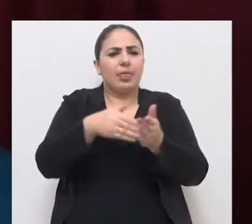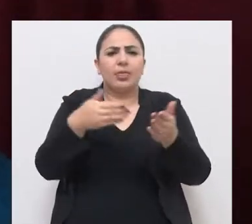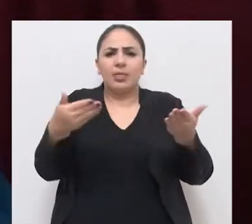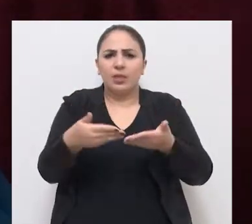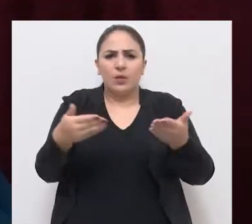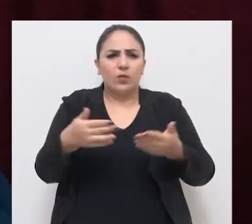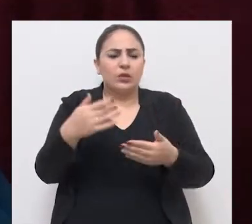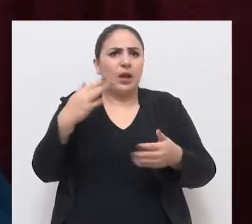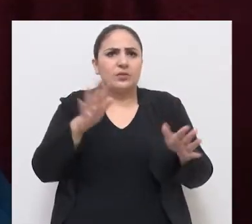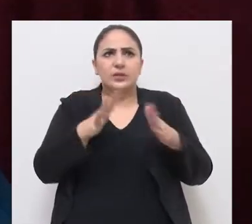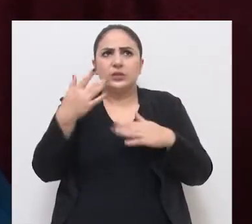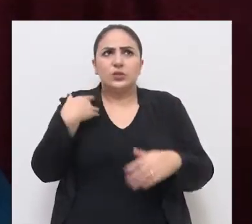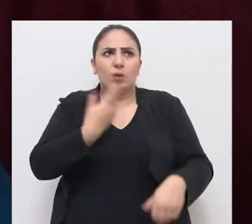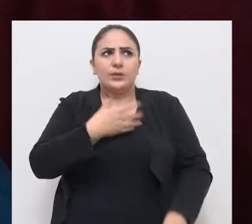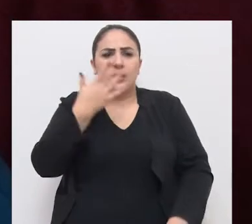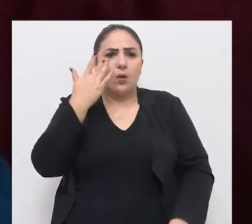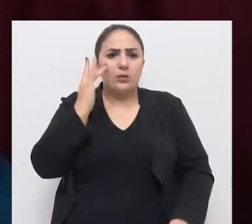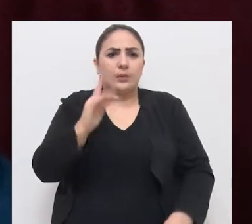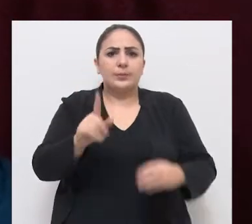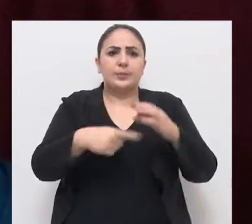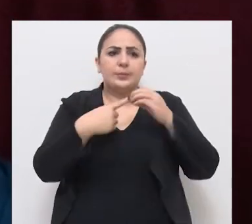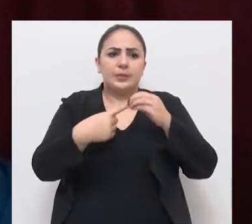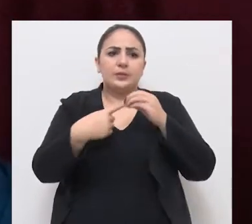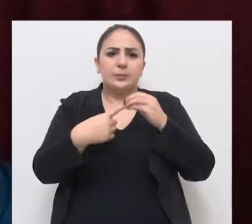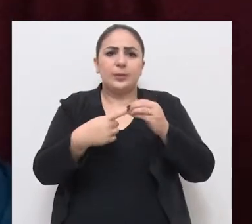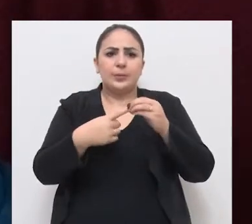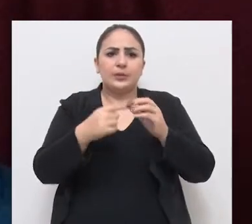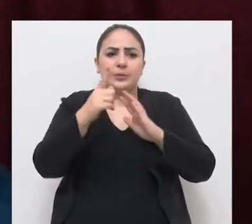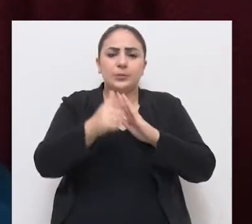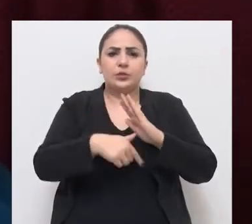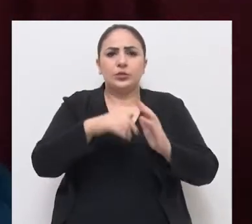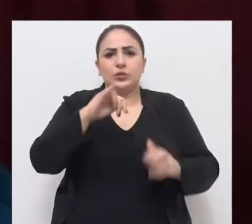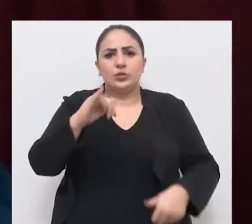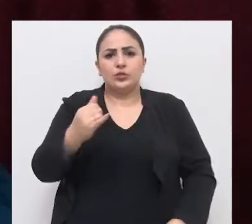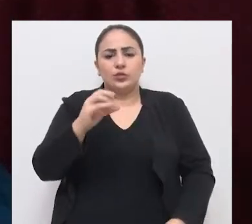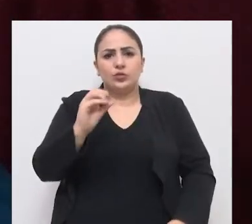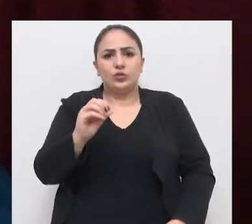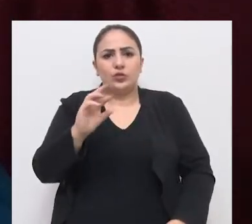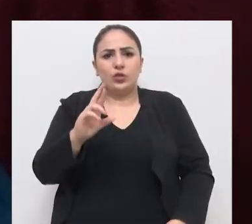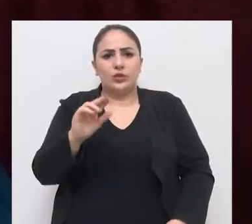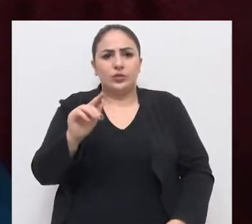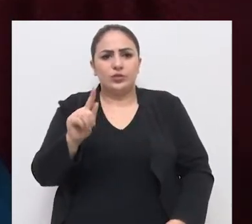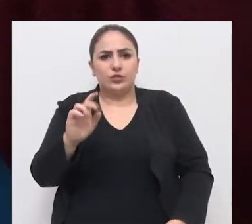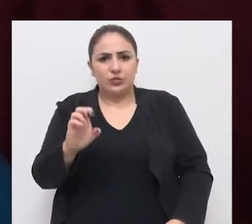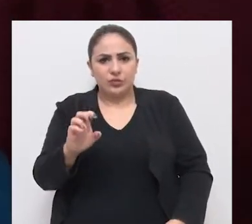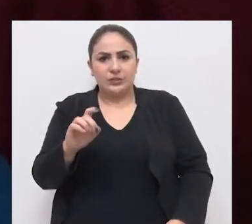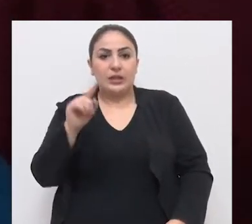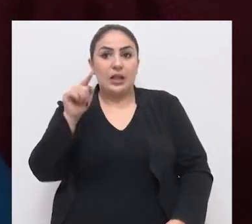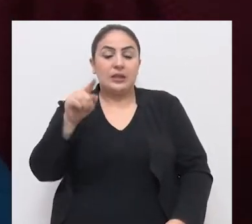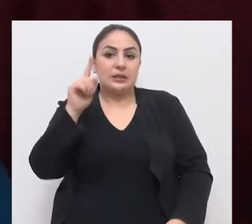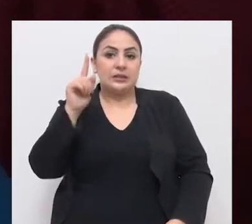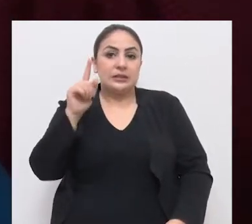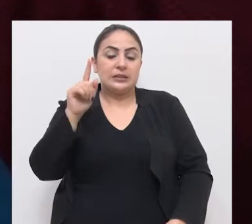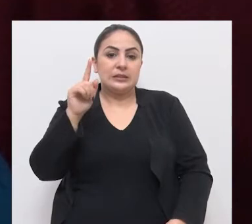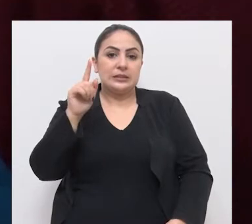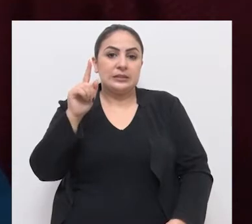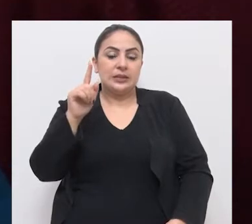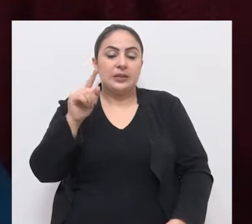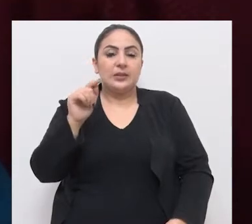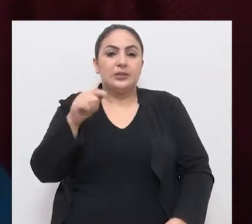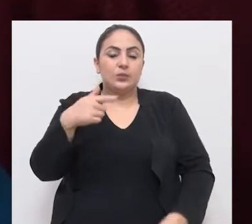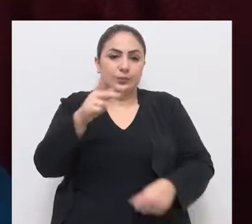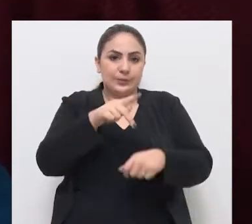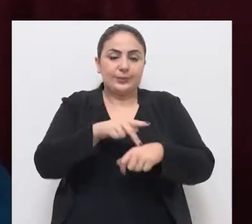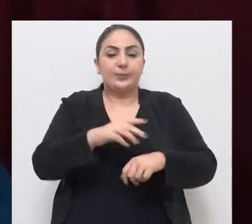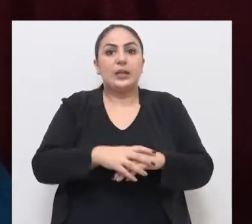que acontecem e que a gente nem fica sabendo, mas principalmente depois do caso do George Floyd dos Estados Unidos. A questão é,